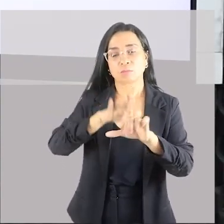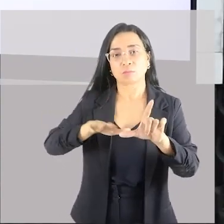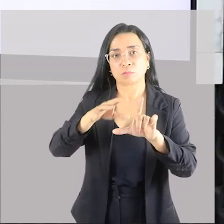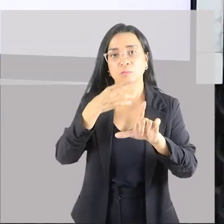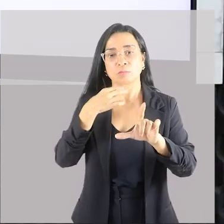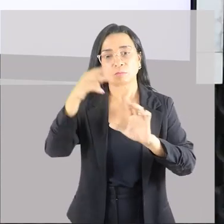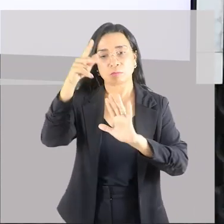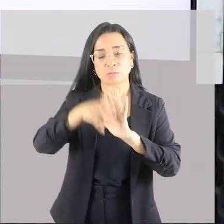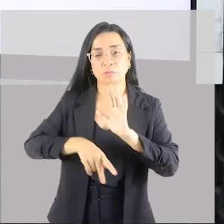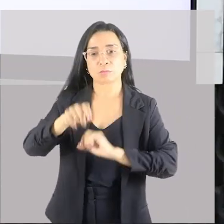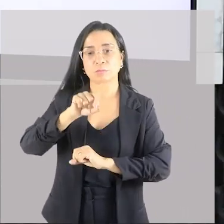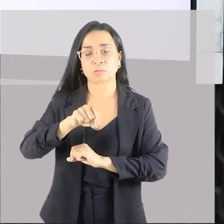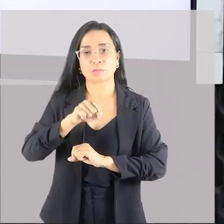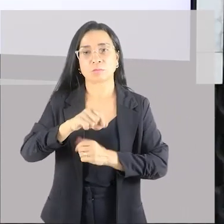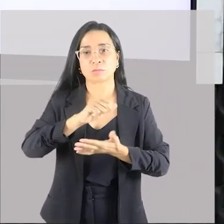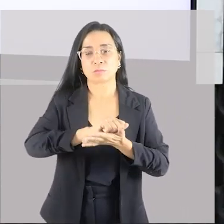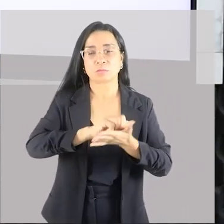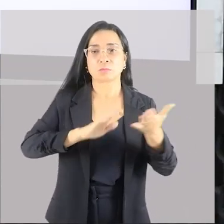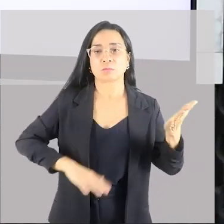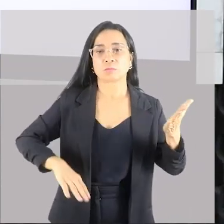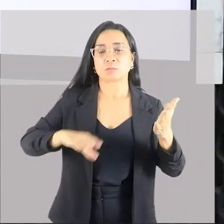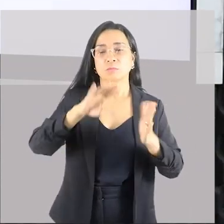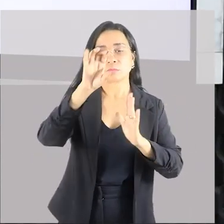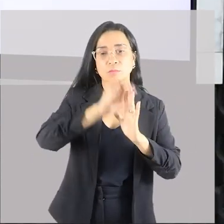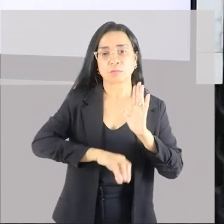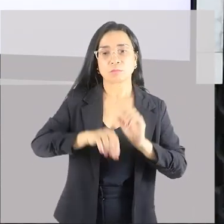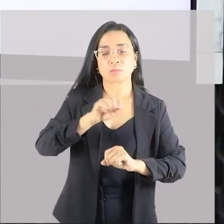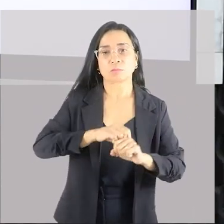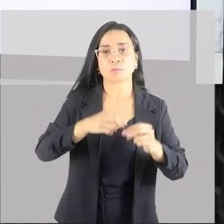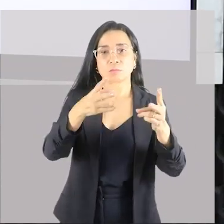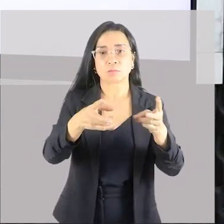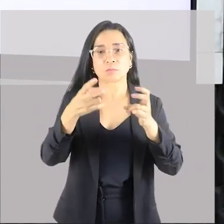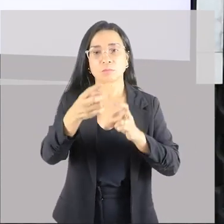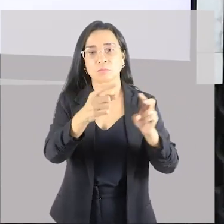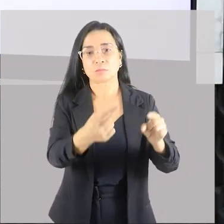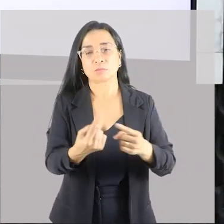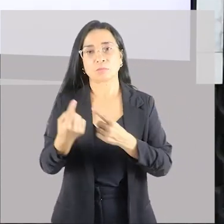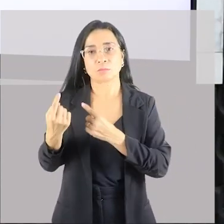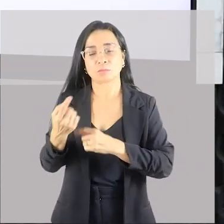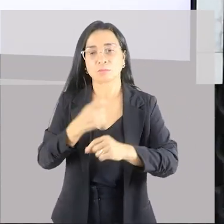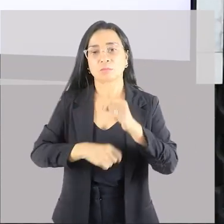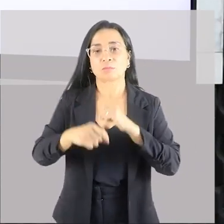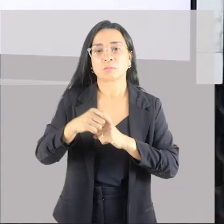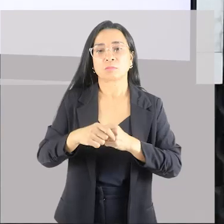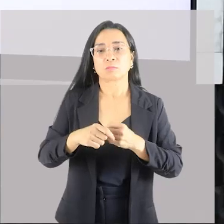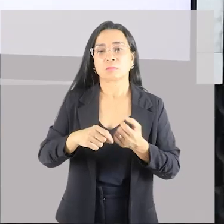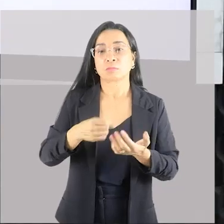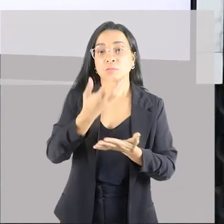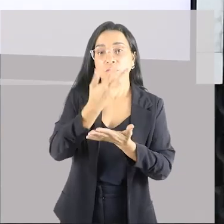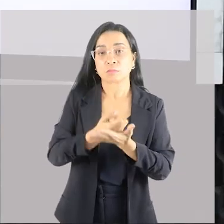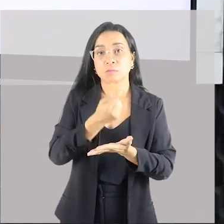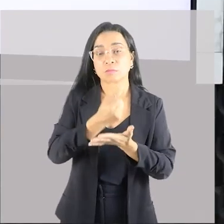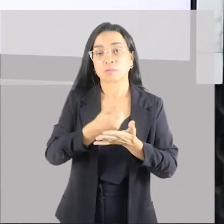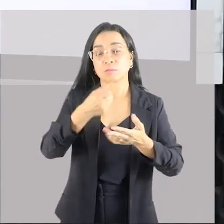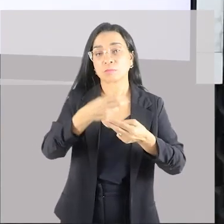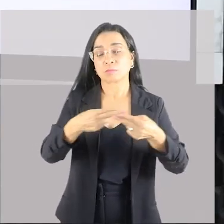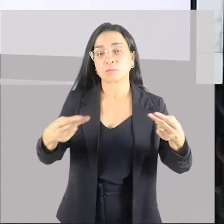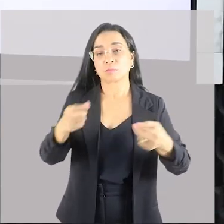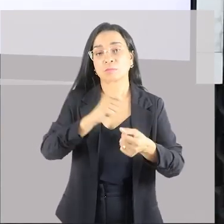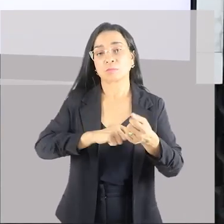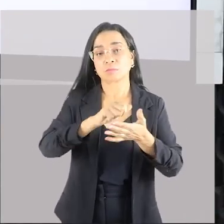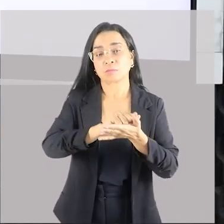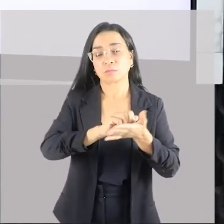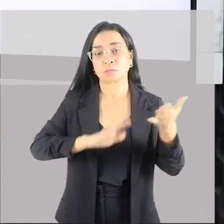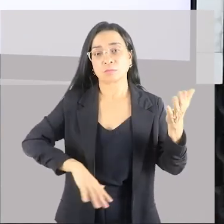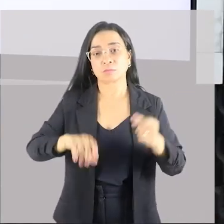neste projeto maravilhoso que é as atividades curriculares. Quero chamar a atenção de vocês, baixem o material das atividades, baixem todo o material que nós temos